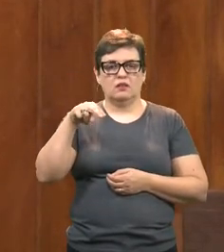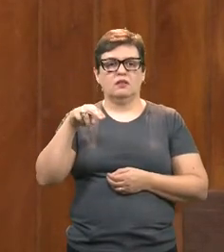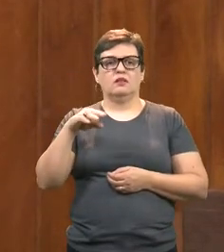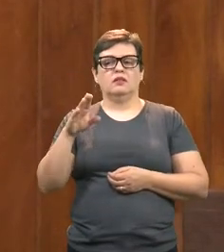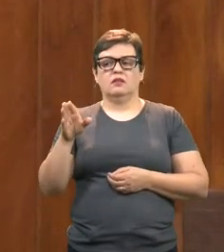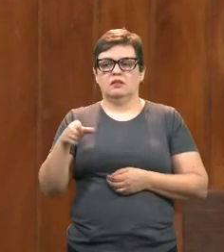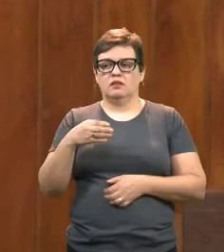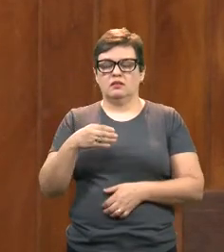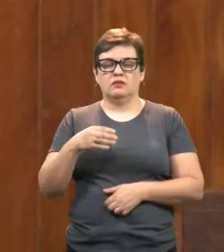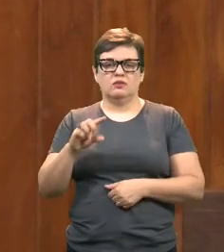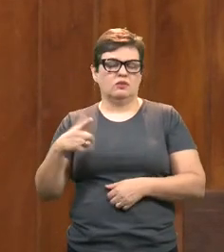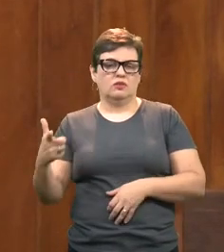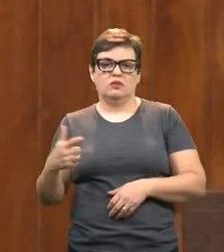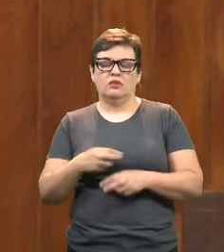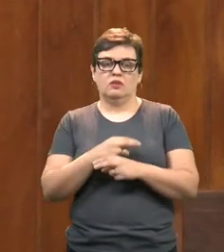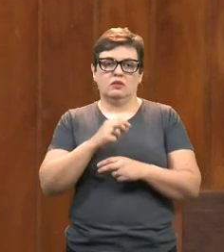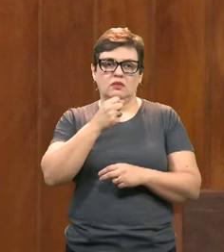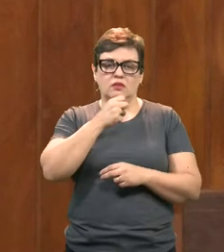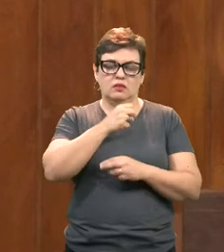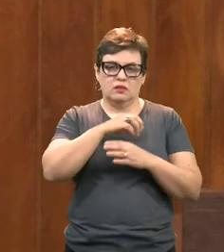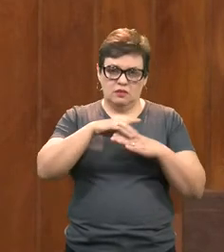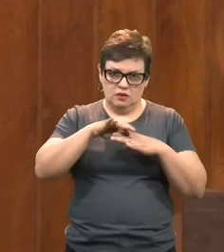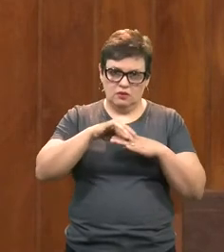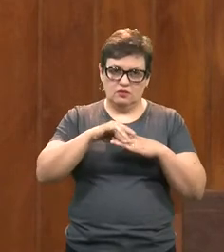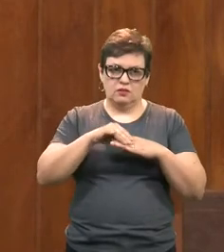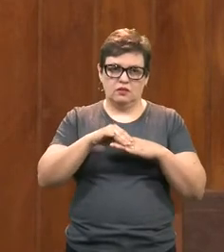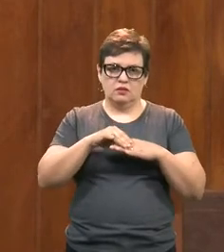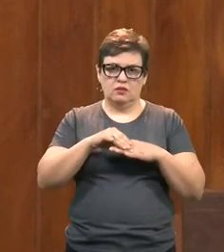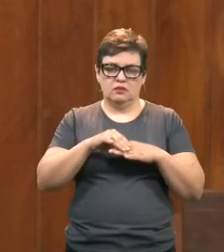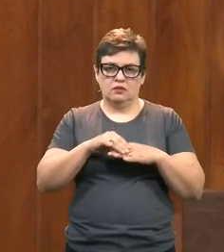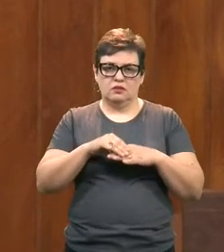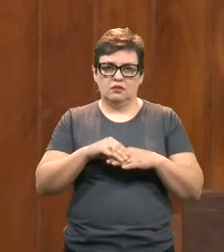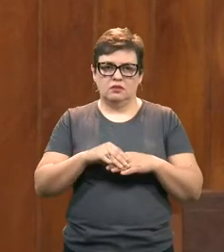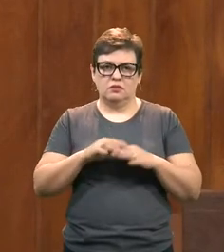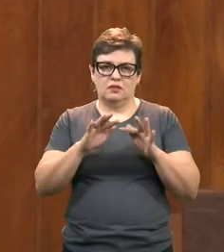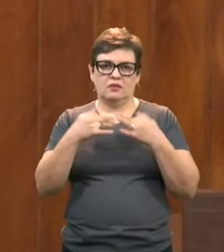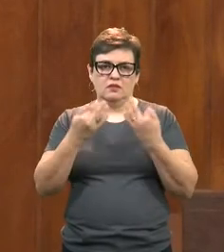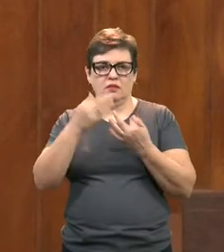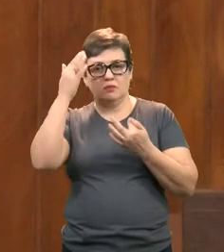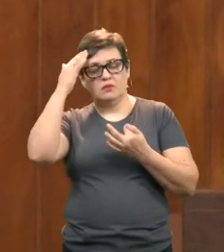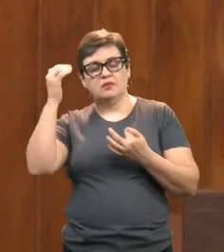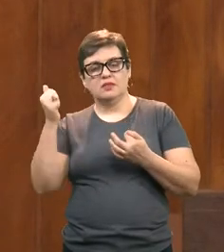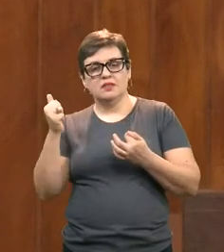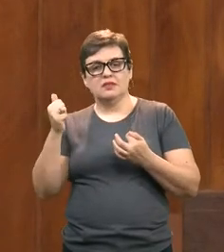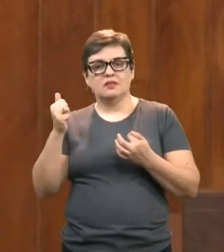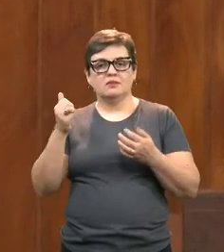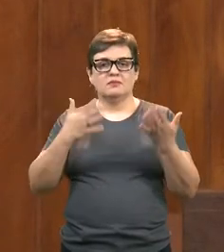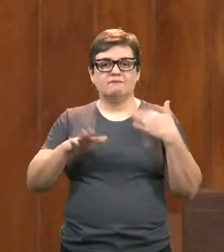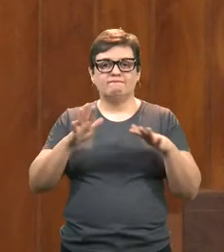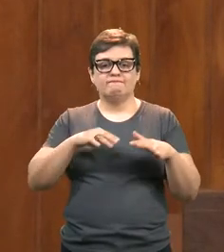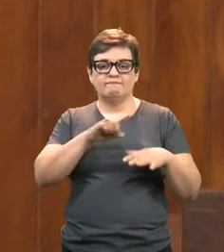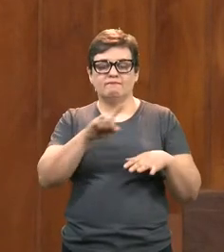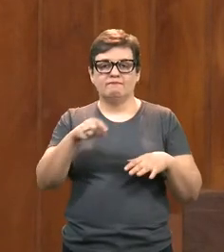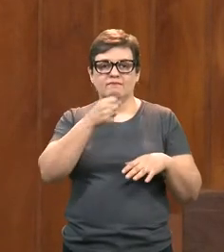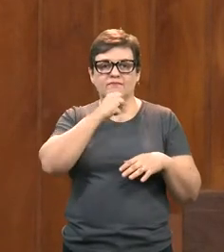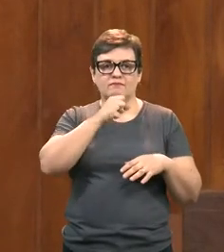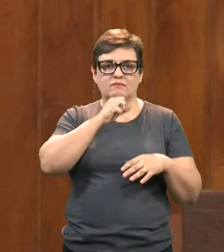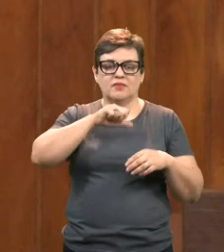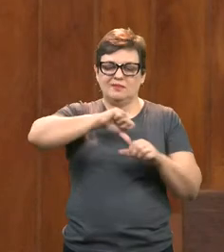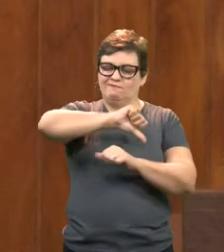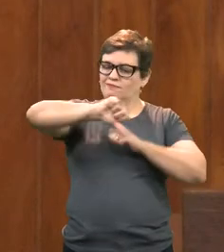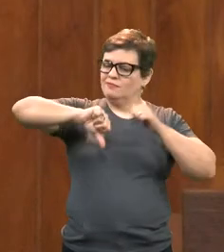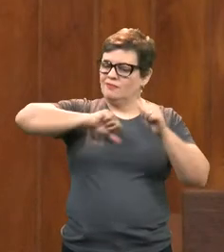quão sofrido é ter uma pessoa que, de repente, vira outra dentro de casa, que nem no caso